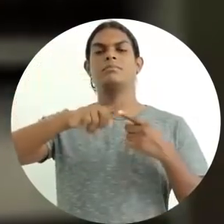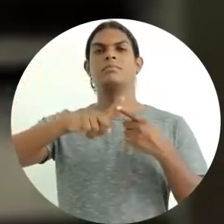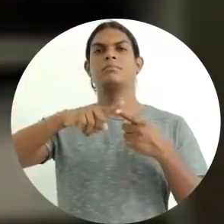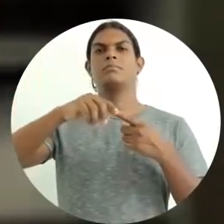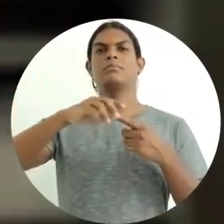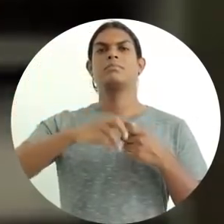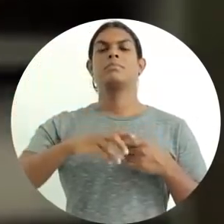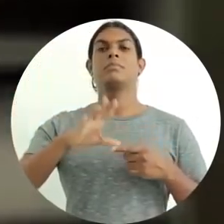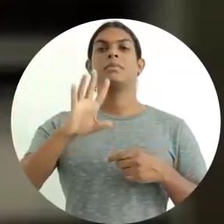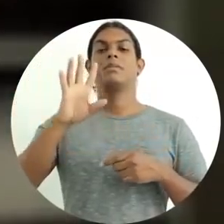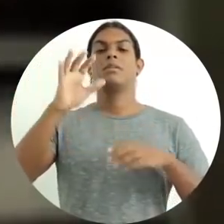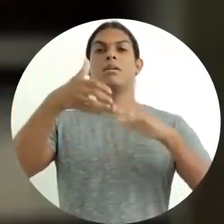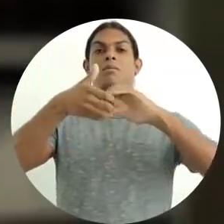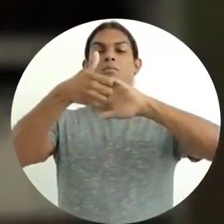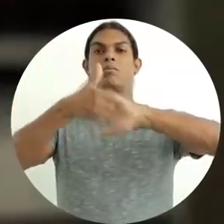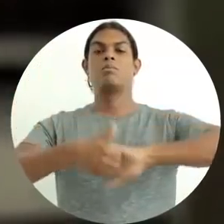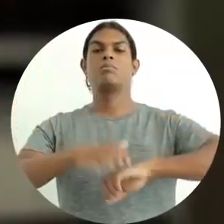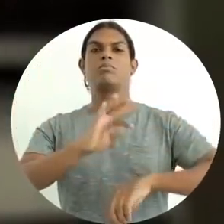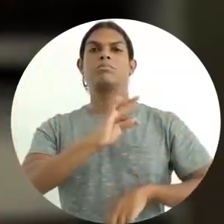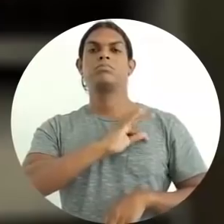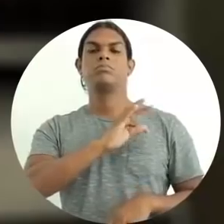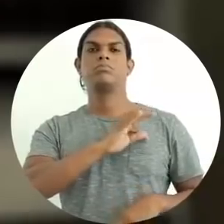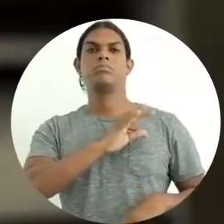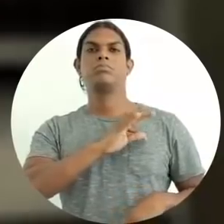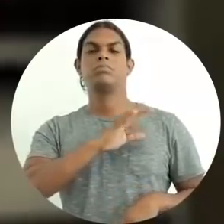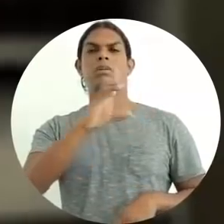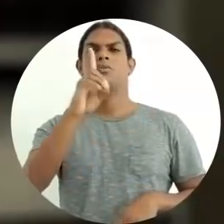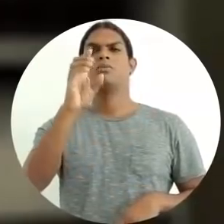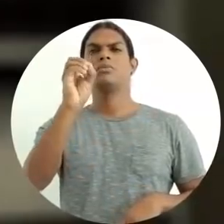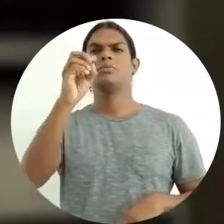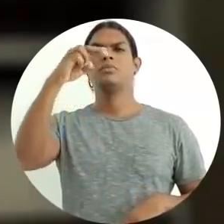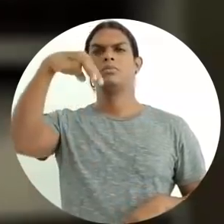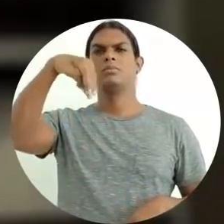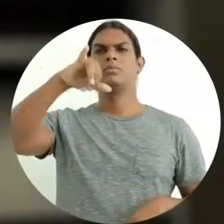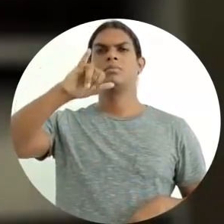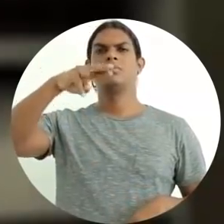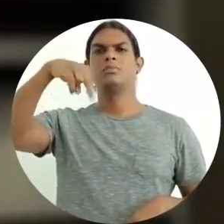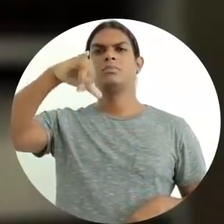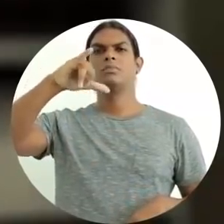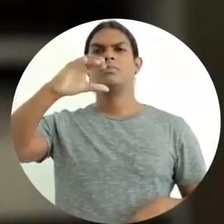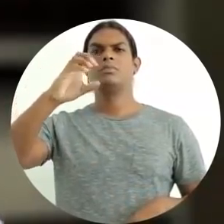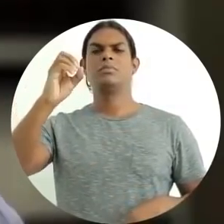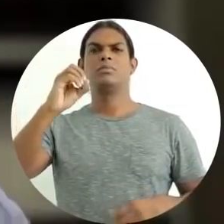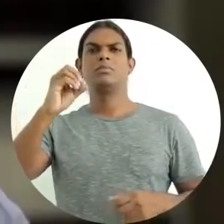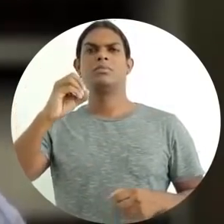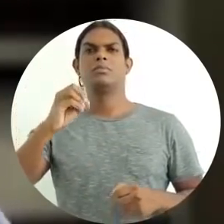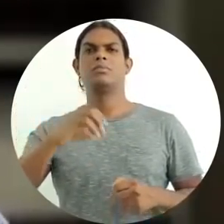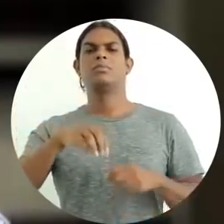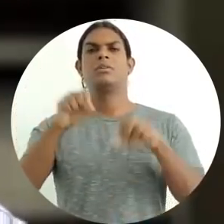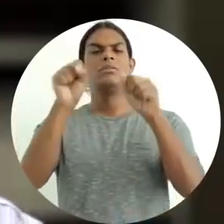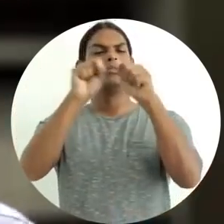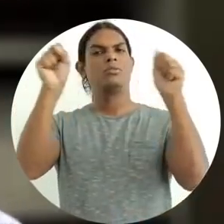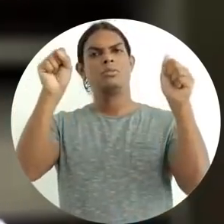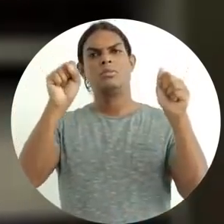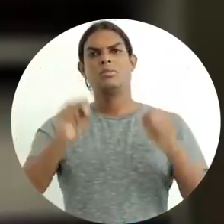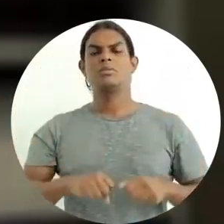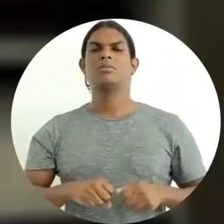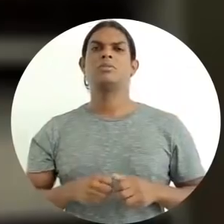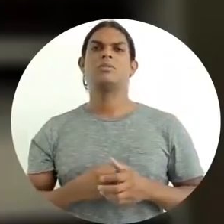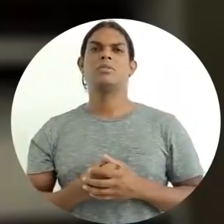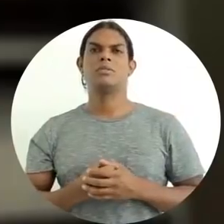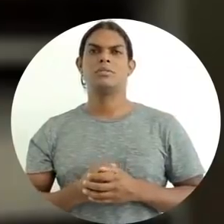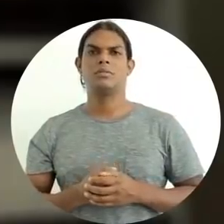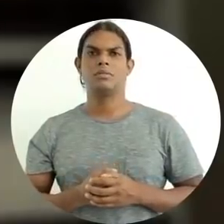conceitual. A habilidade técnica é o domínio que um líder ele pode ter, né, sobre